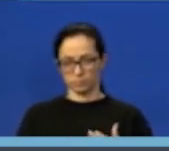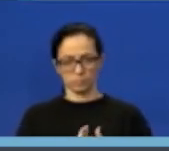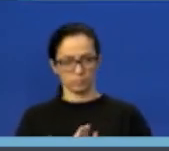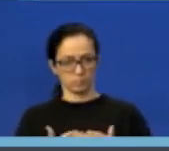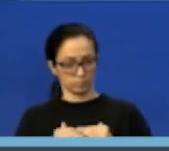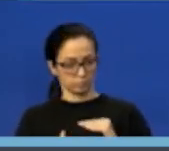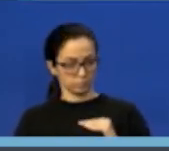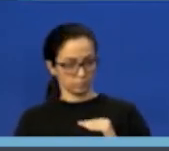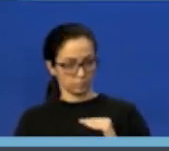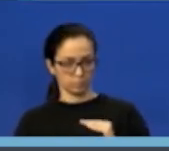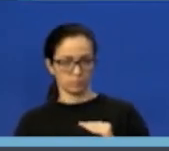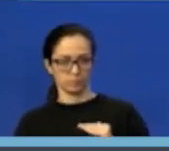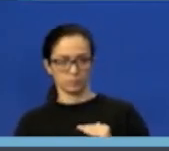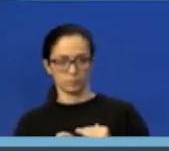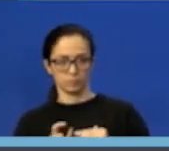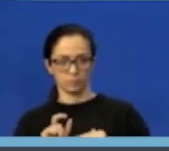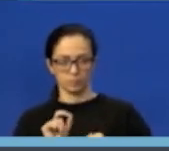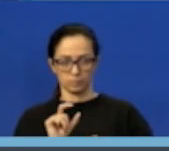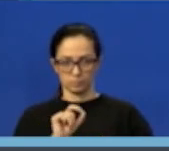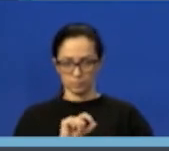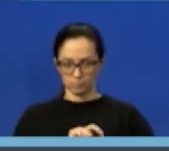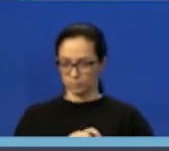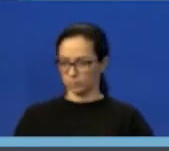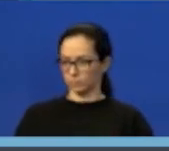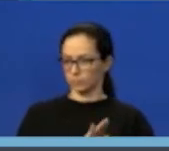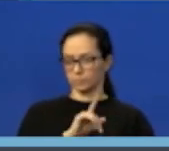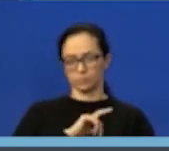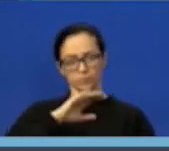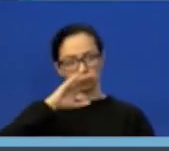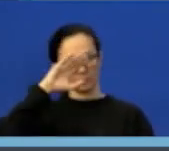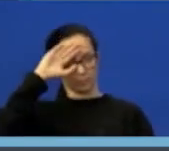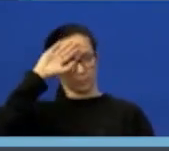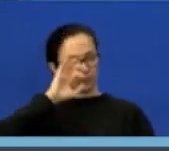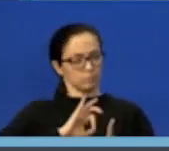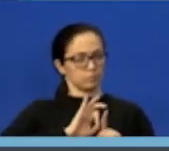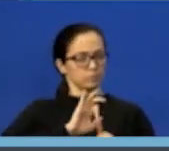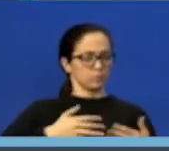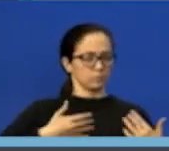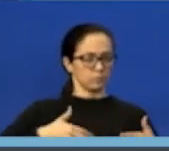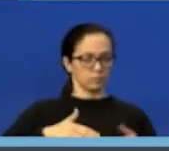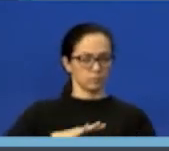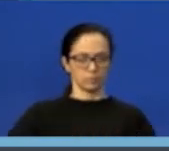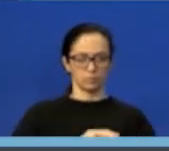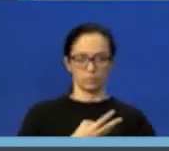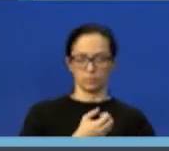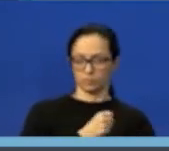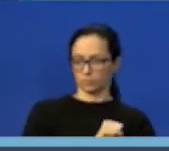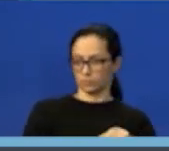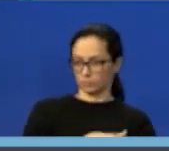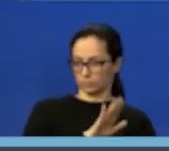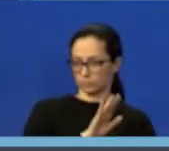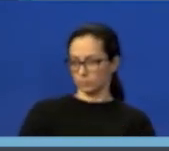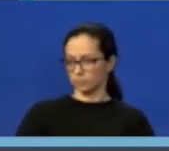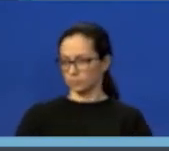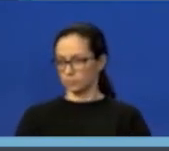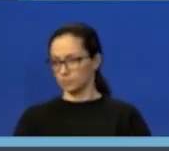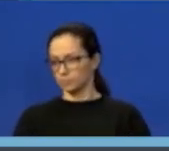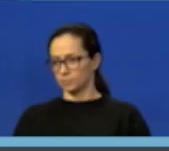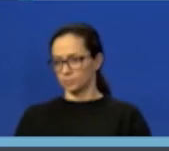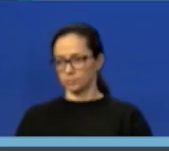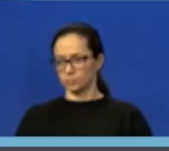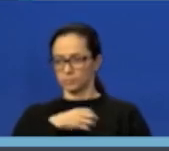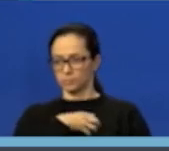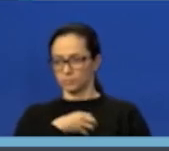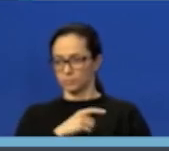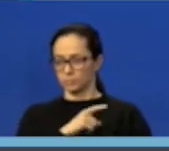trato urinário baixa, sendo frequentemente acompanhada de febre elevada, geralmente superior a até 38 graus. E ela está associada a alguns